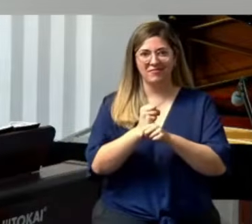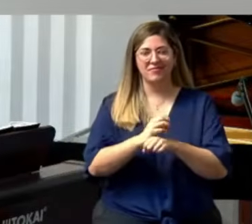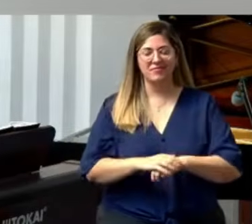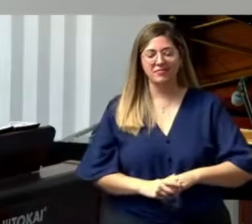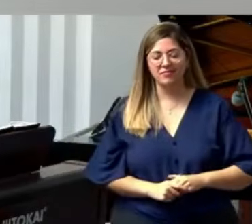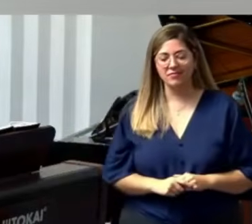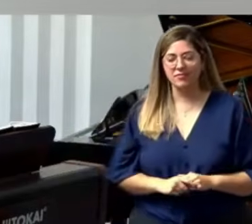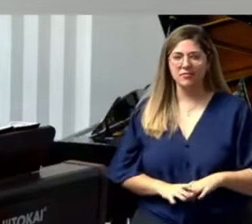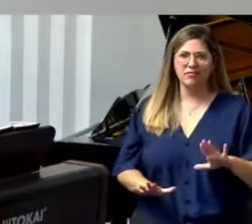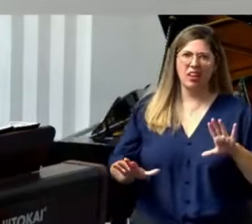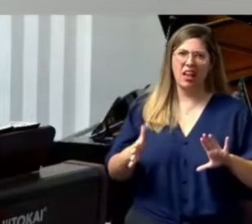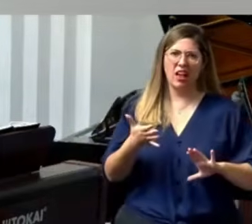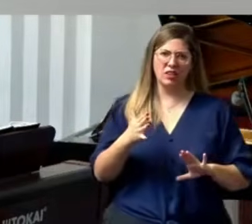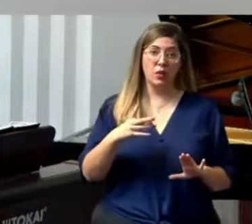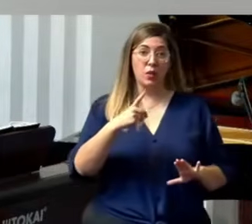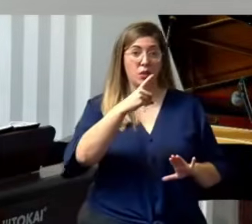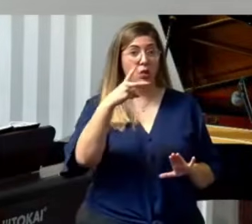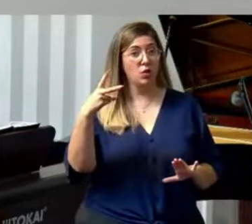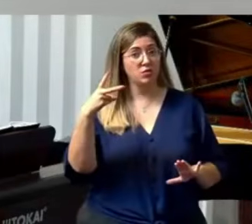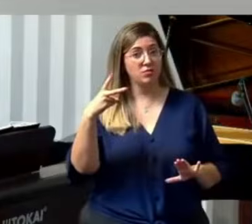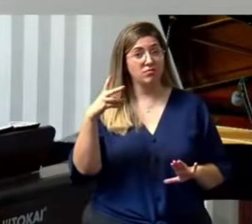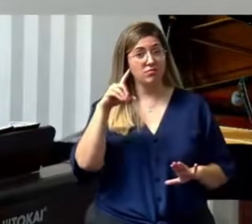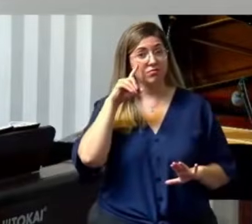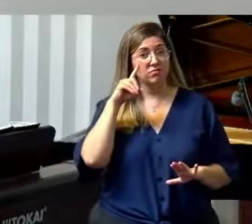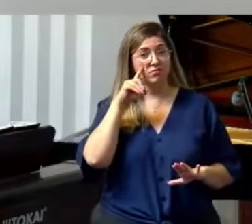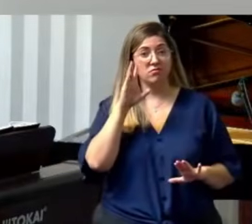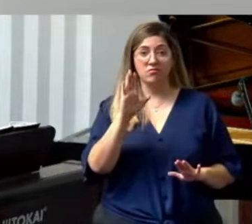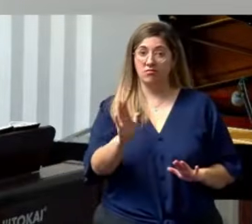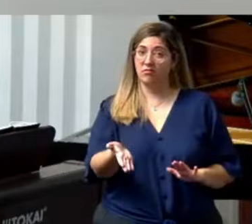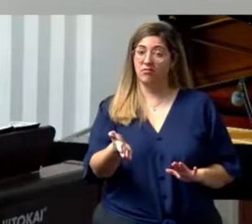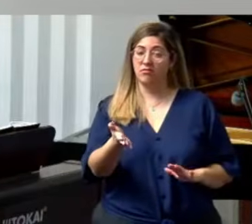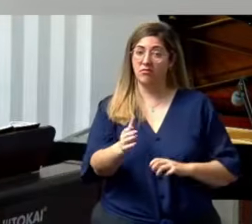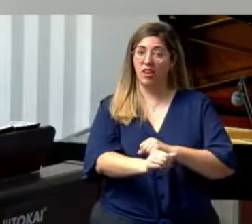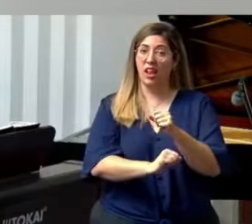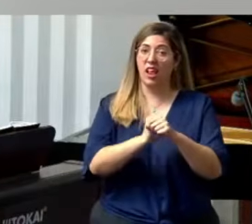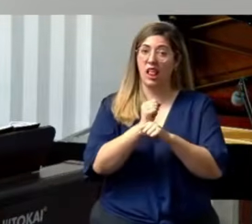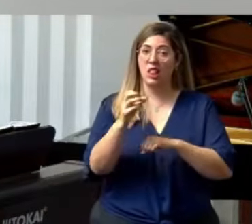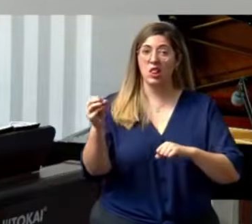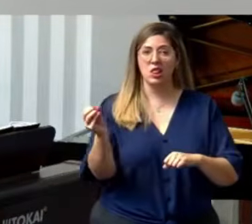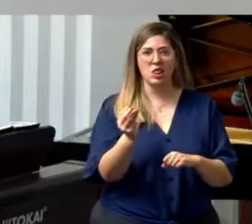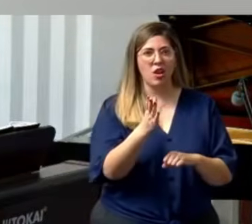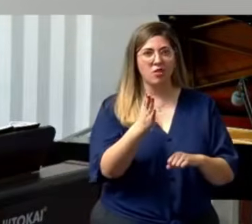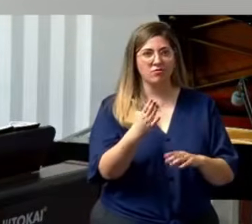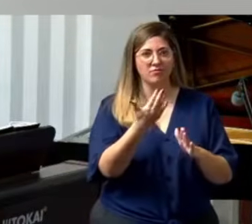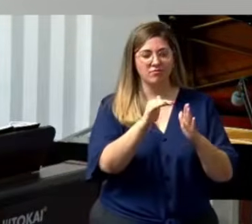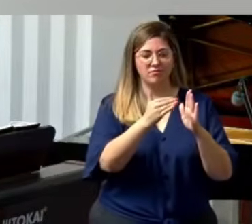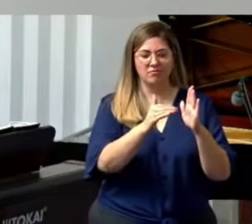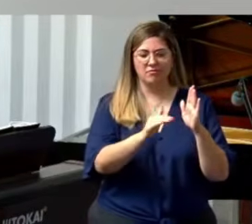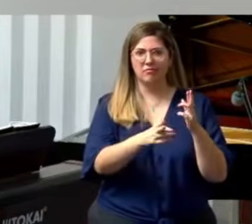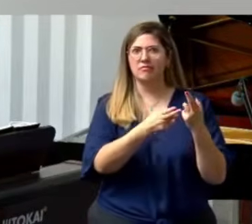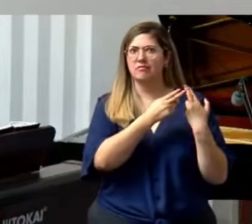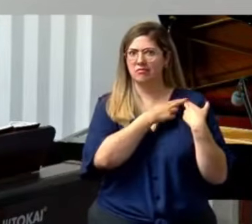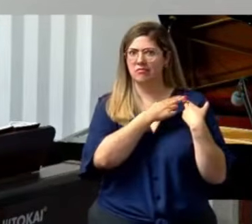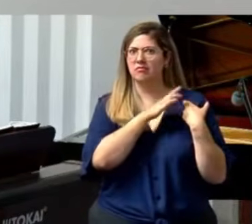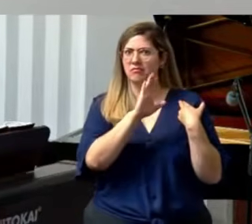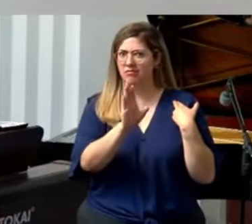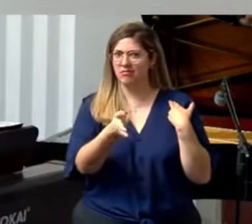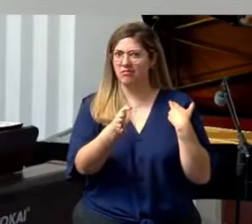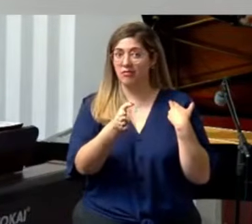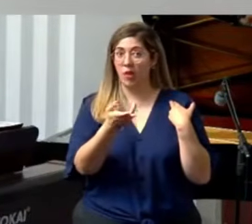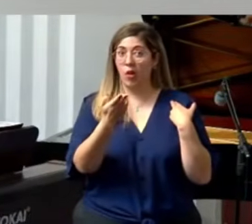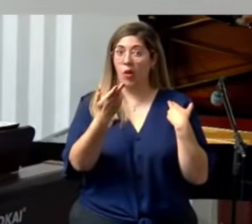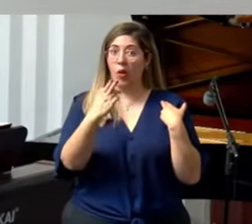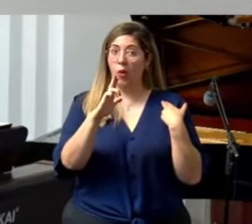já passamos quase 12 dias completos. Então eu pergunto como está aí o seu comprometimento com as resoluções que estabeleceu